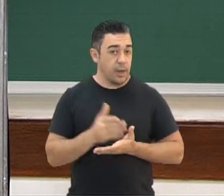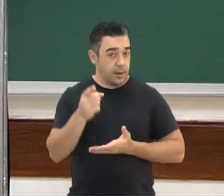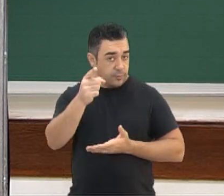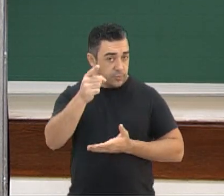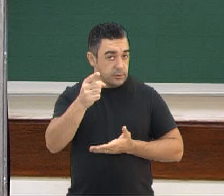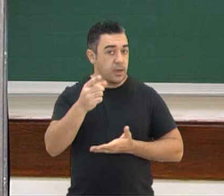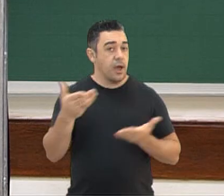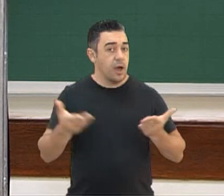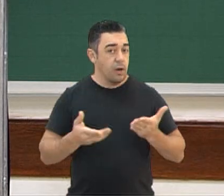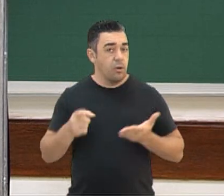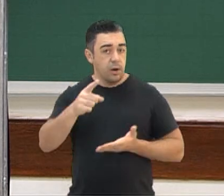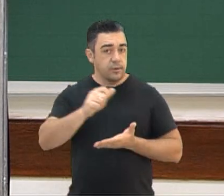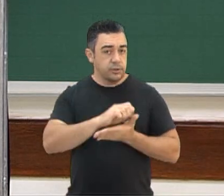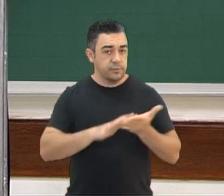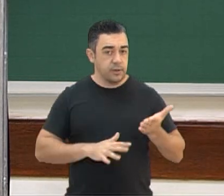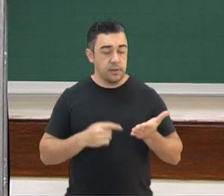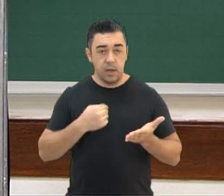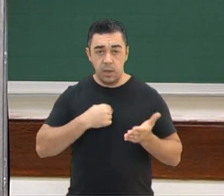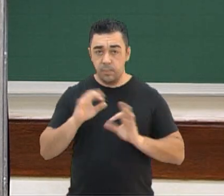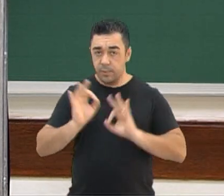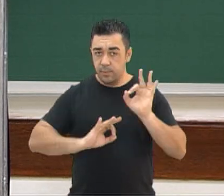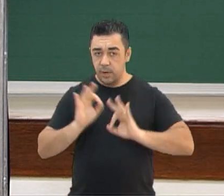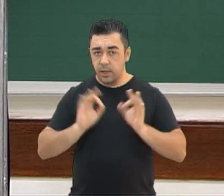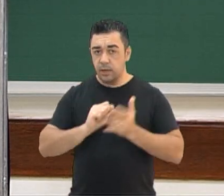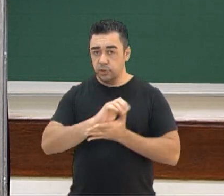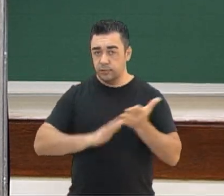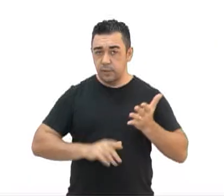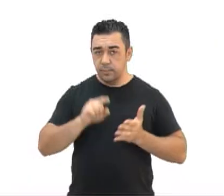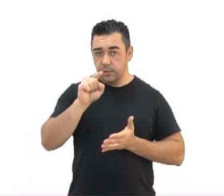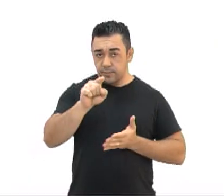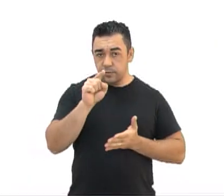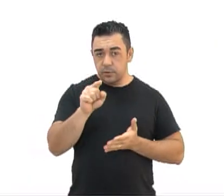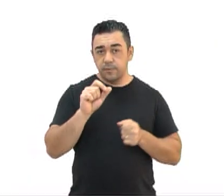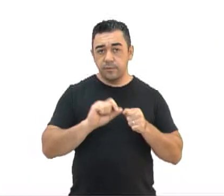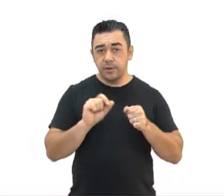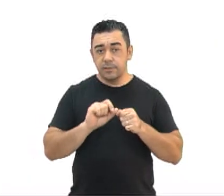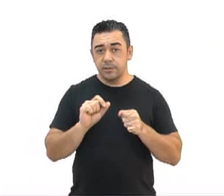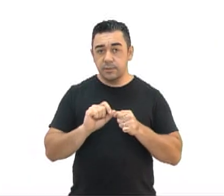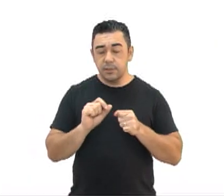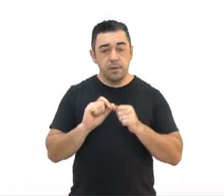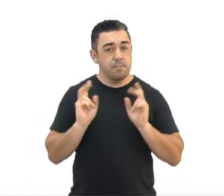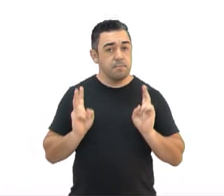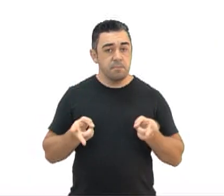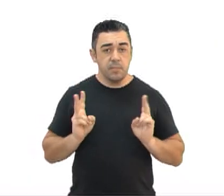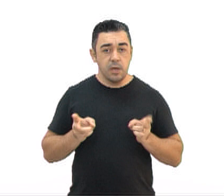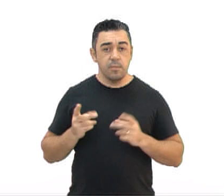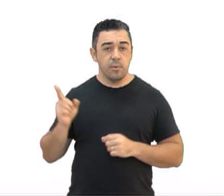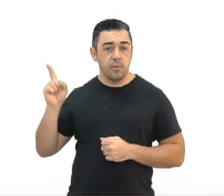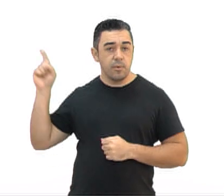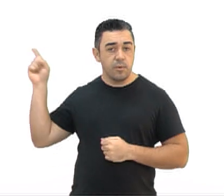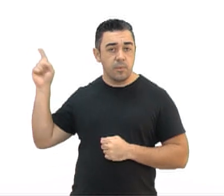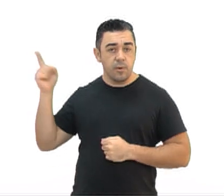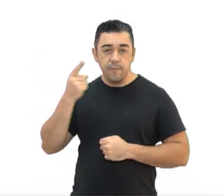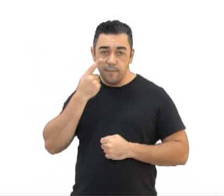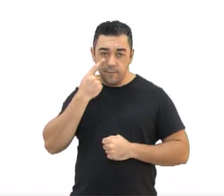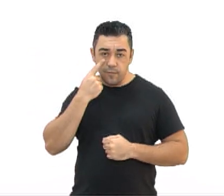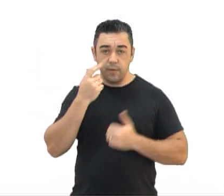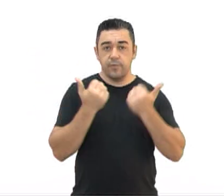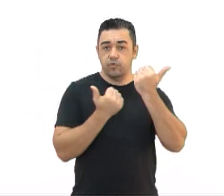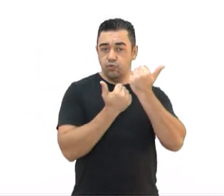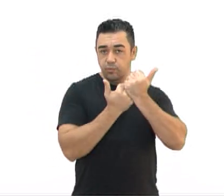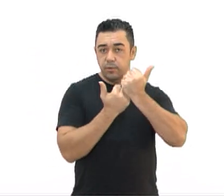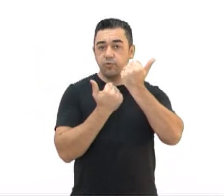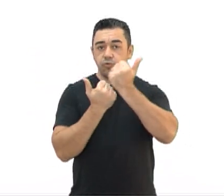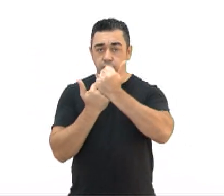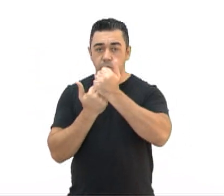Agora é com vocês, pessoal. Eu preparei um exercício aqui para vocês fazerem a mesma coisa. Vocês irão substituir